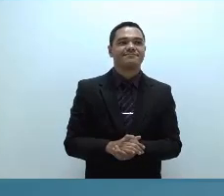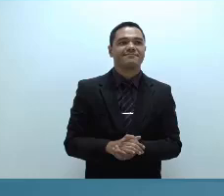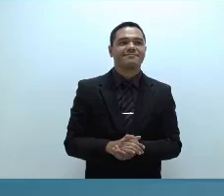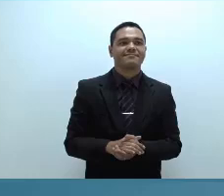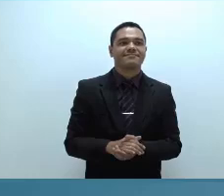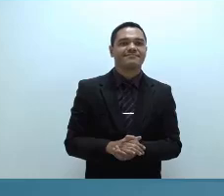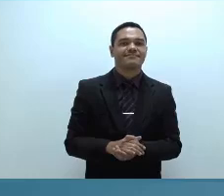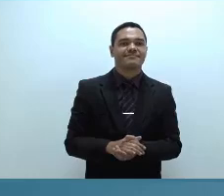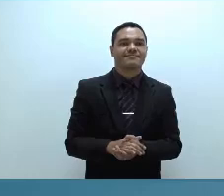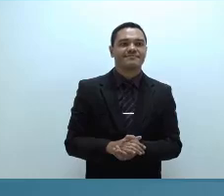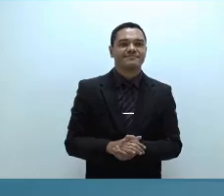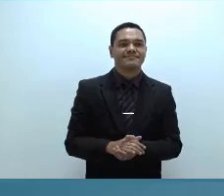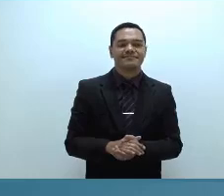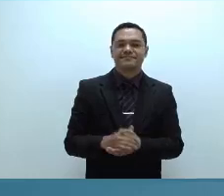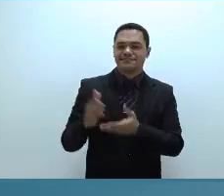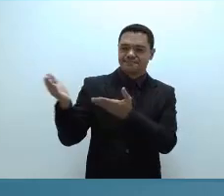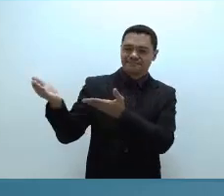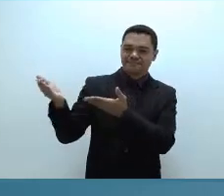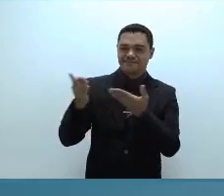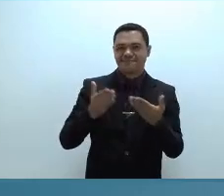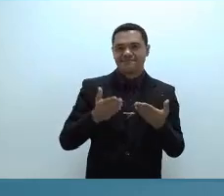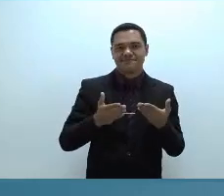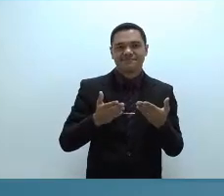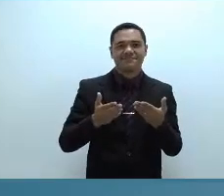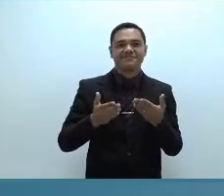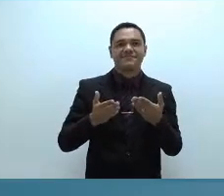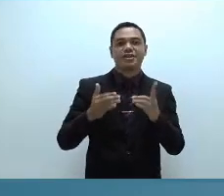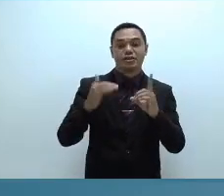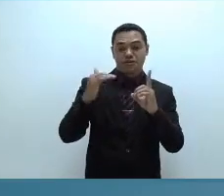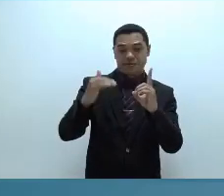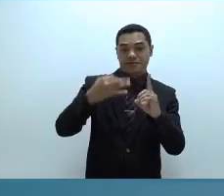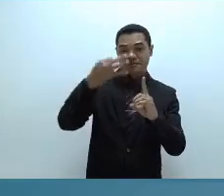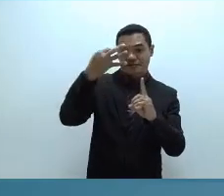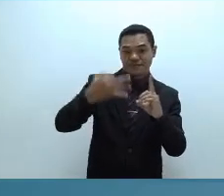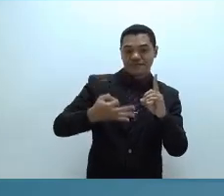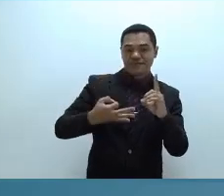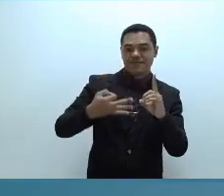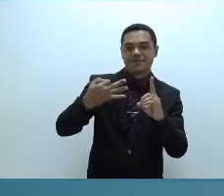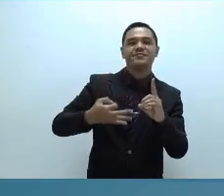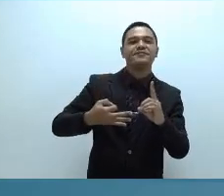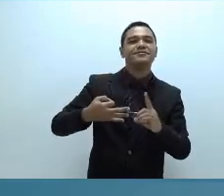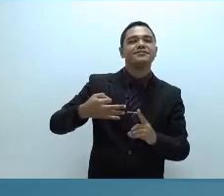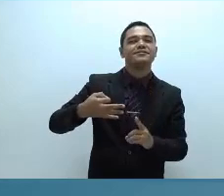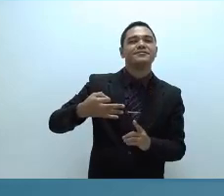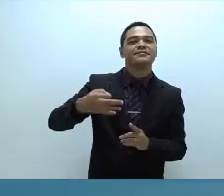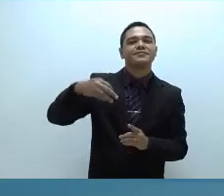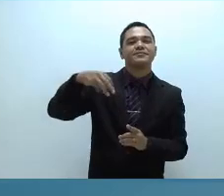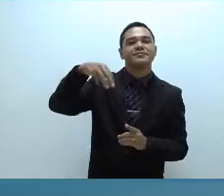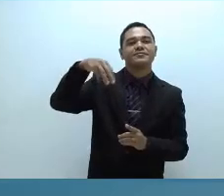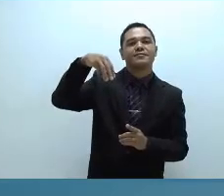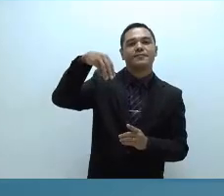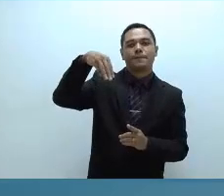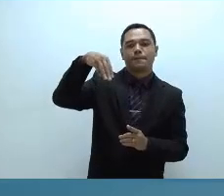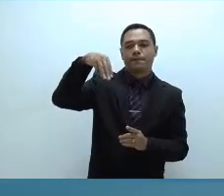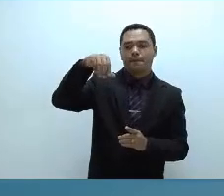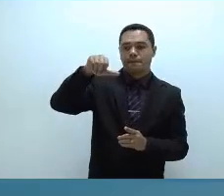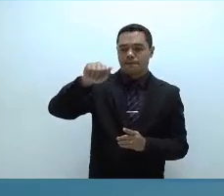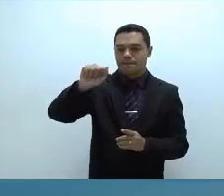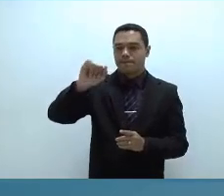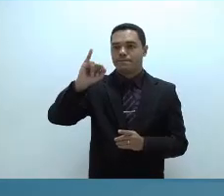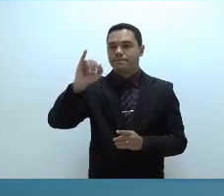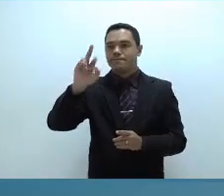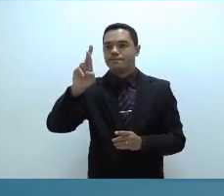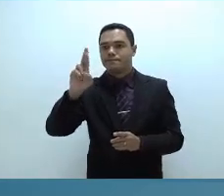palavras. Por não, desembargador Maria, convidou a grave, tem a palavra. Eu tenho que me